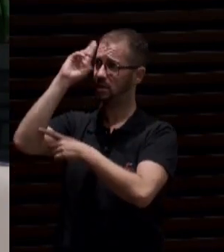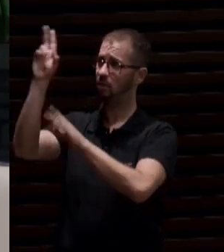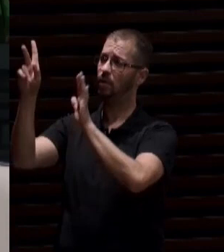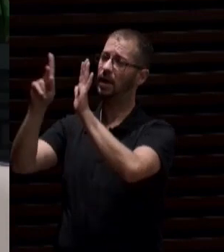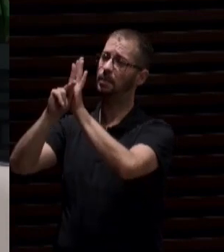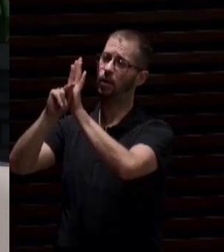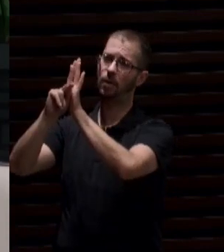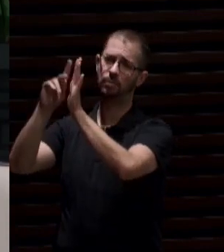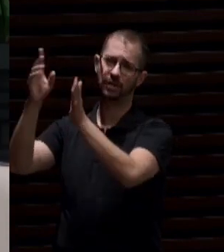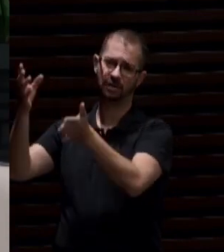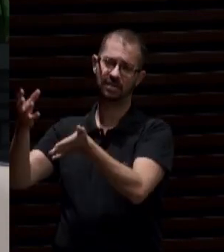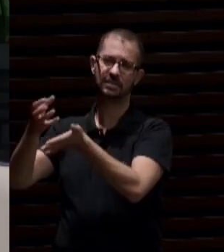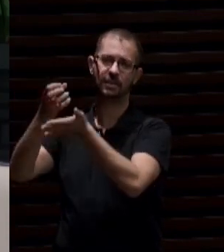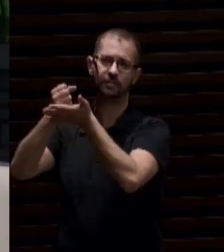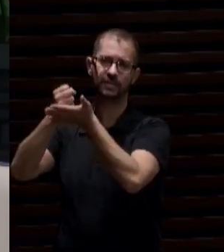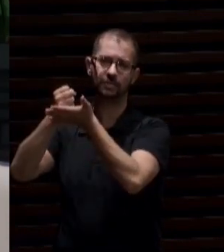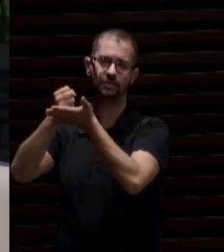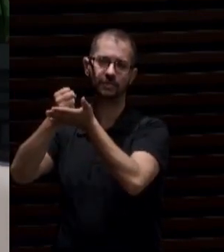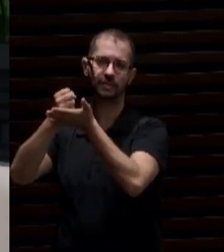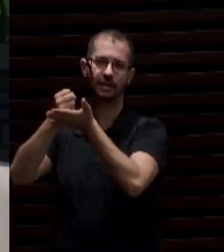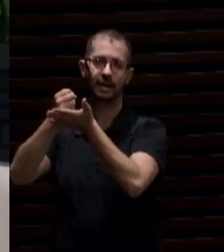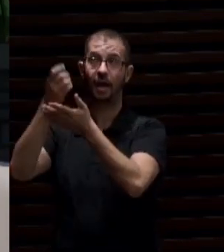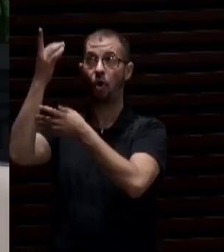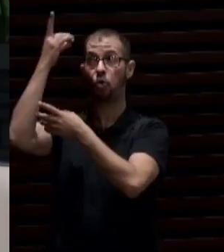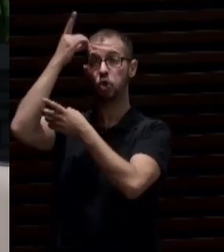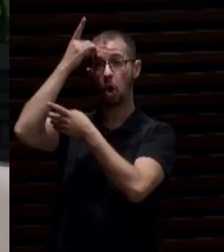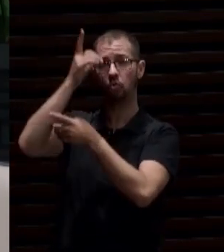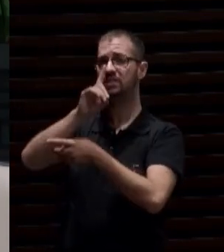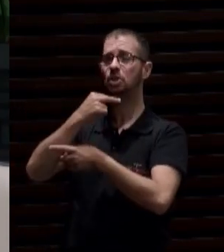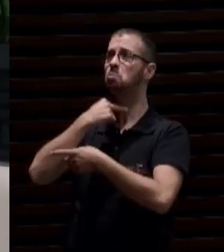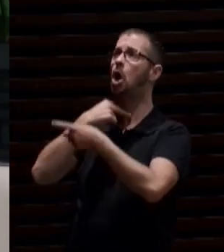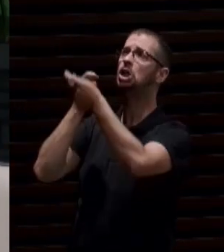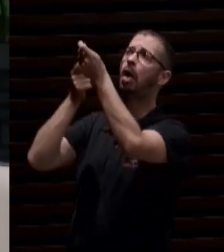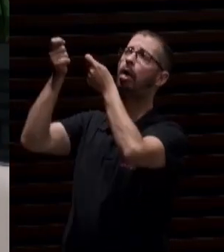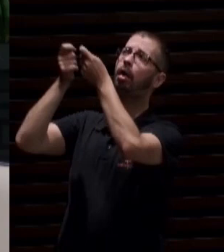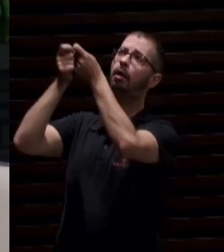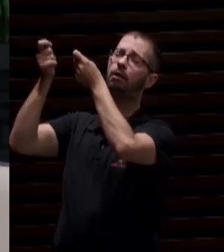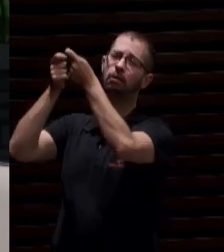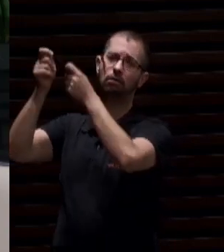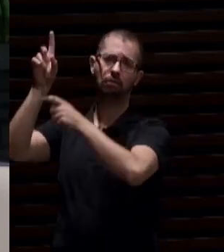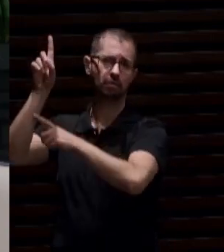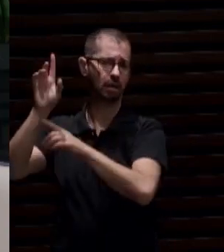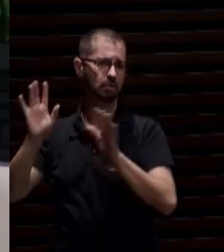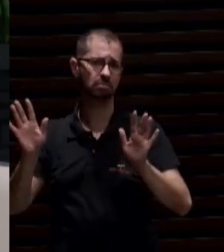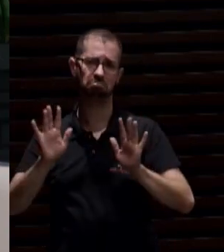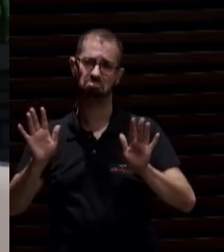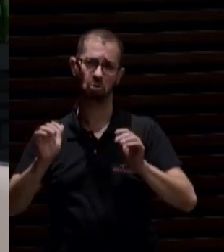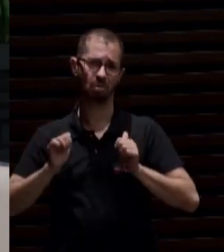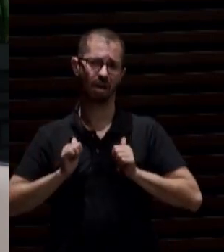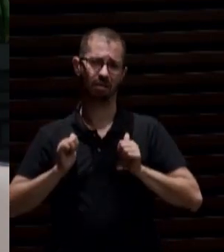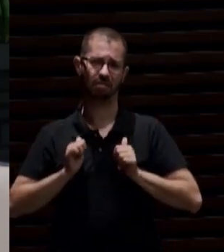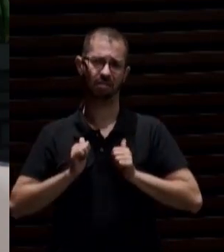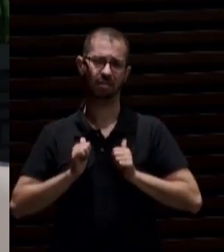dom. Você não pode barganhar com Ele, eu não posso barganhar com Deus, porque pertence a Ele.